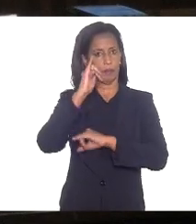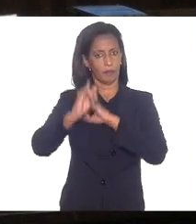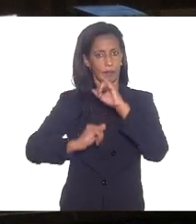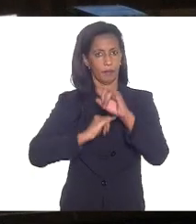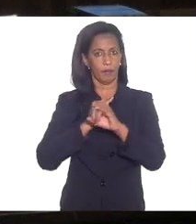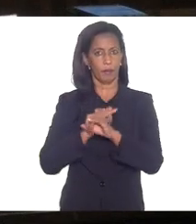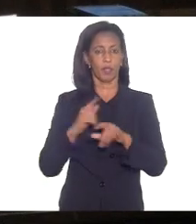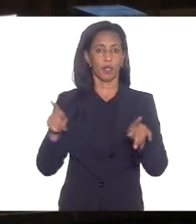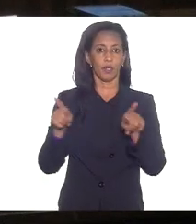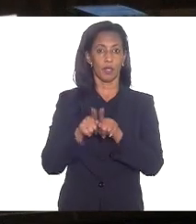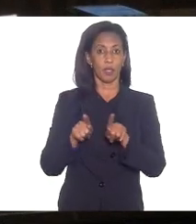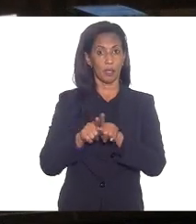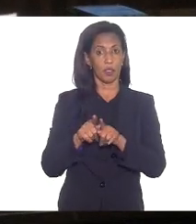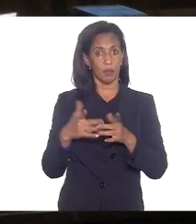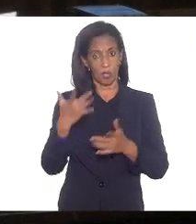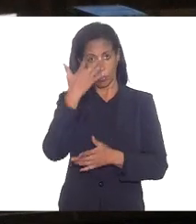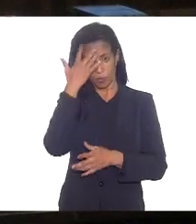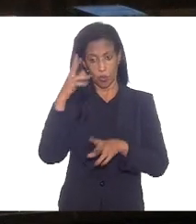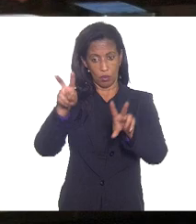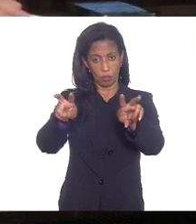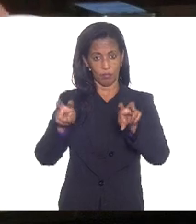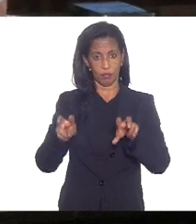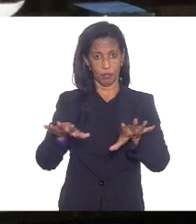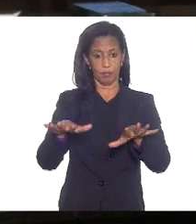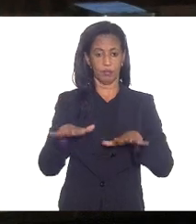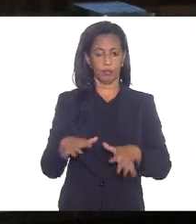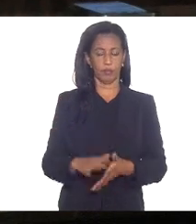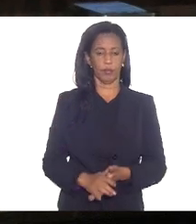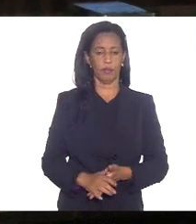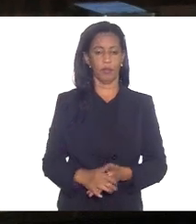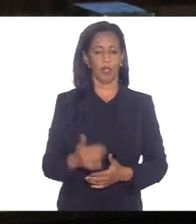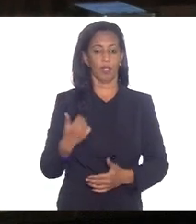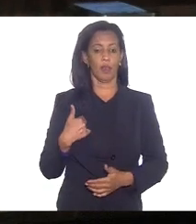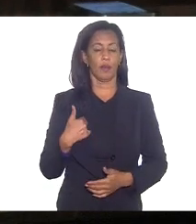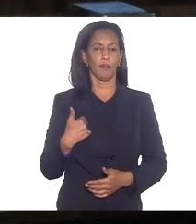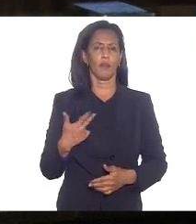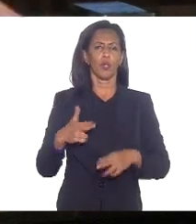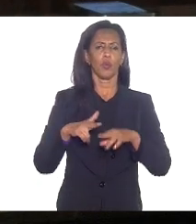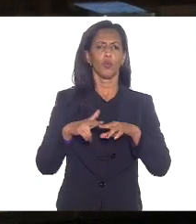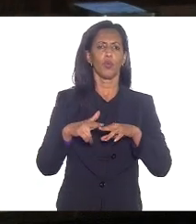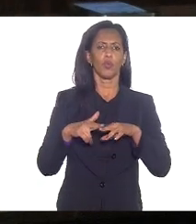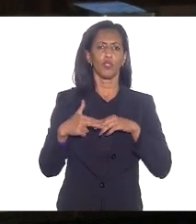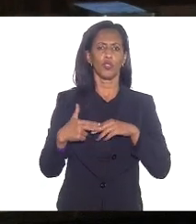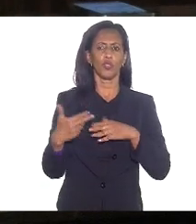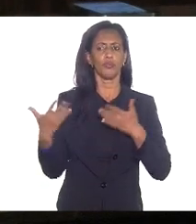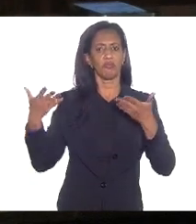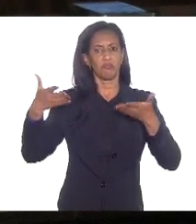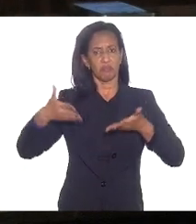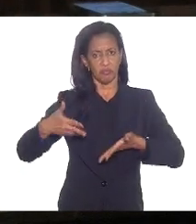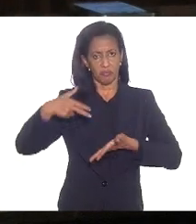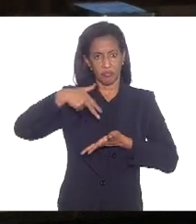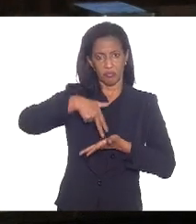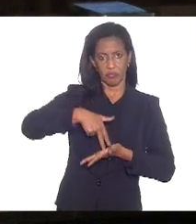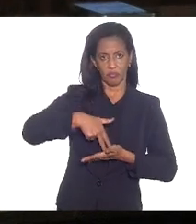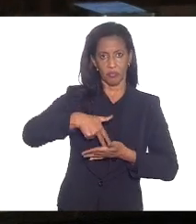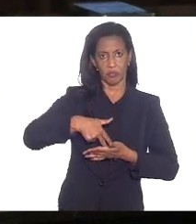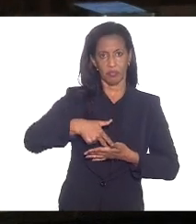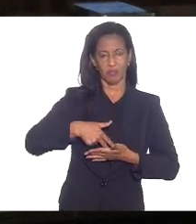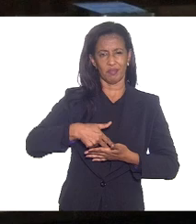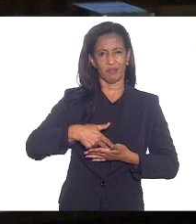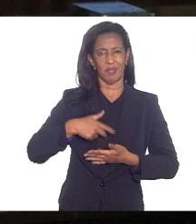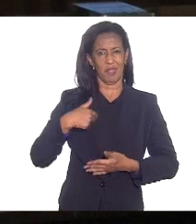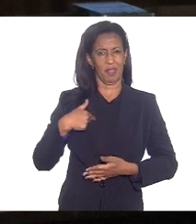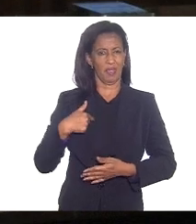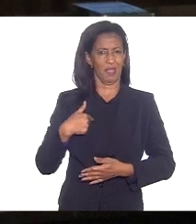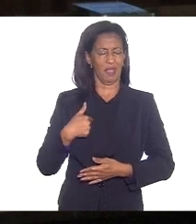e aqueles que estão ainda aqui no plenário. Meu motivo de subir aqui hoje é uma